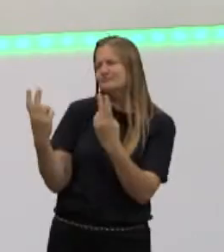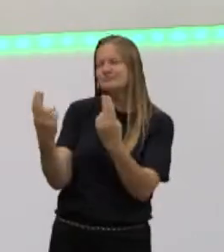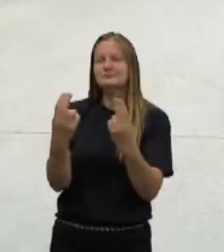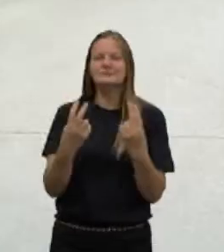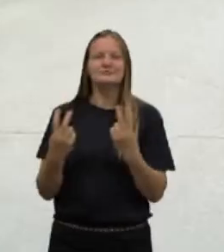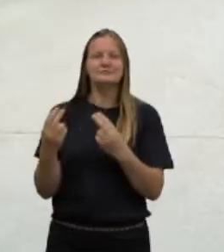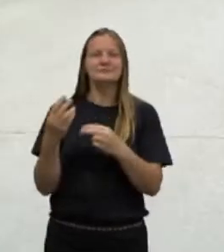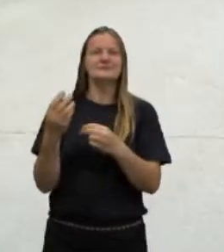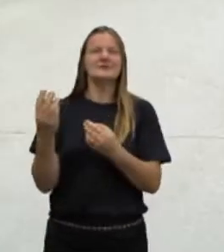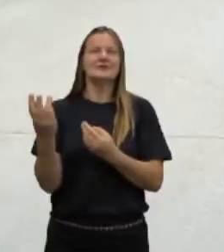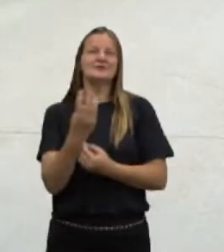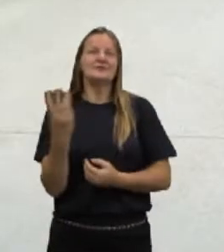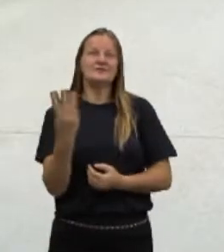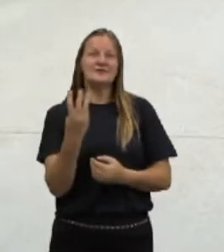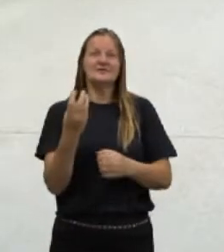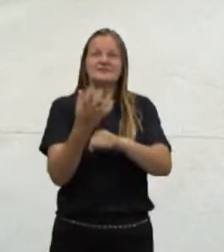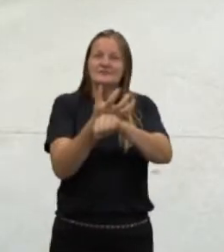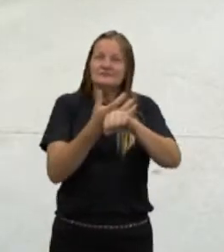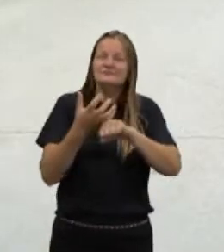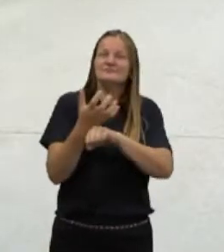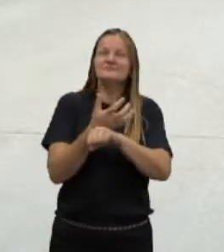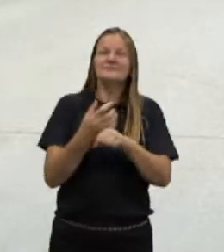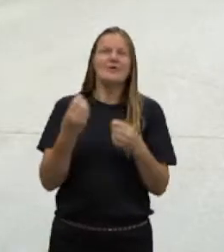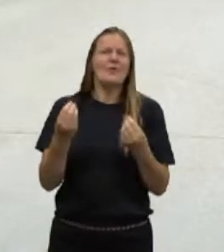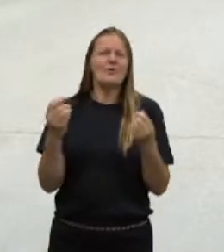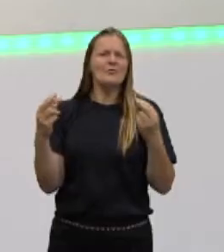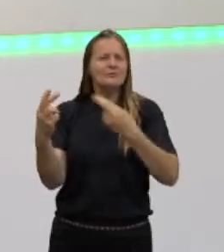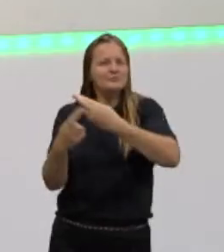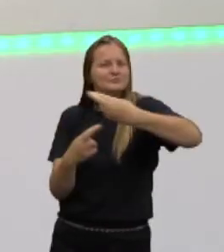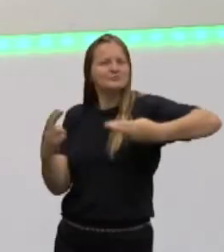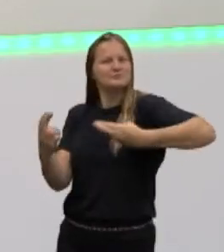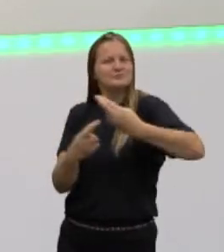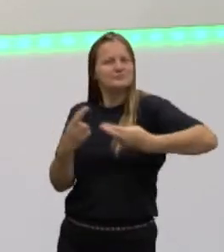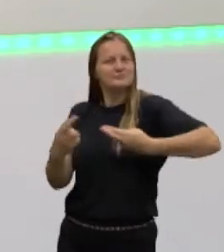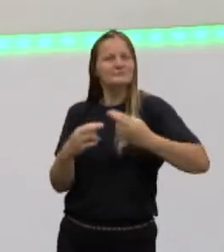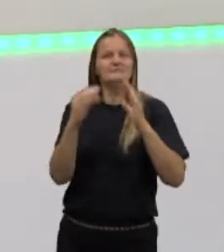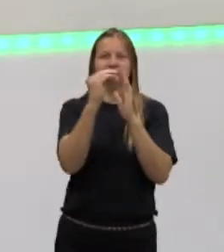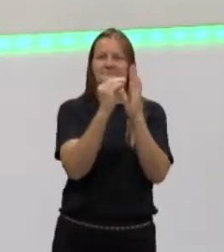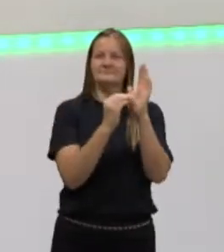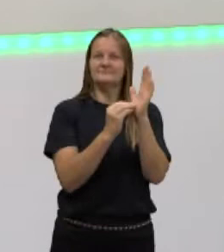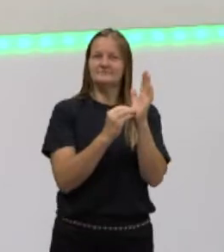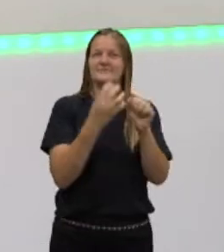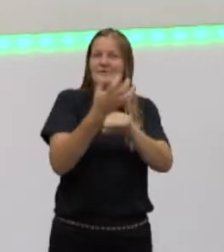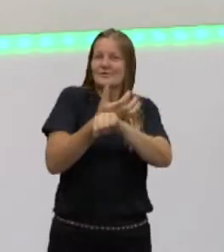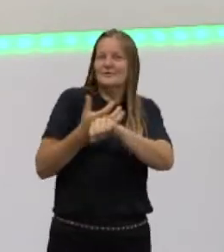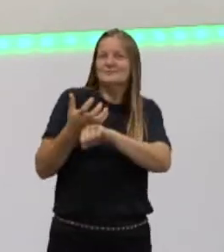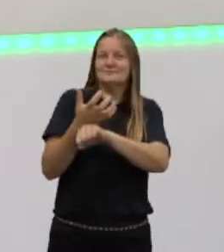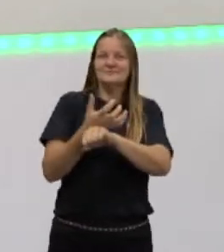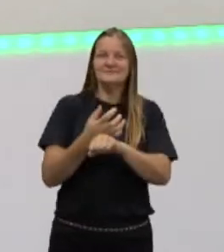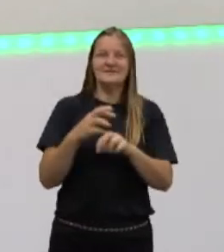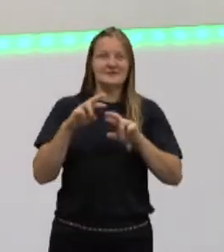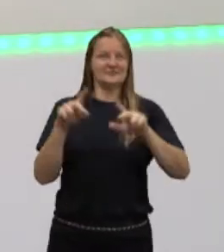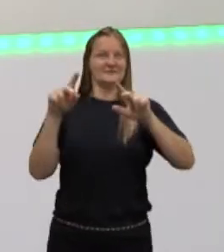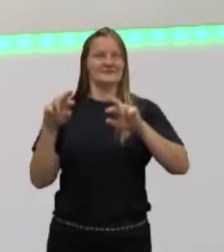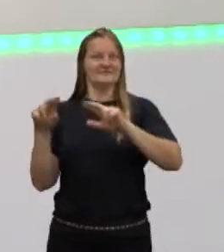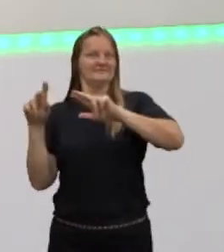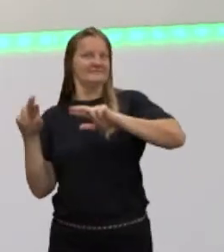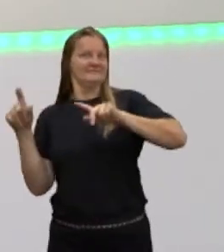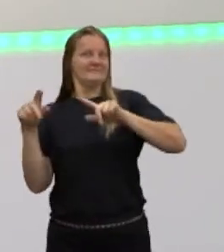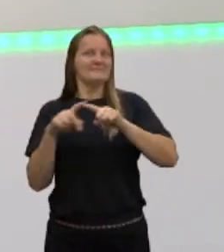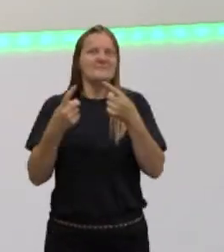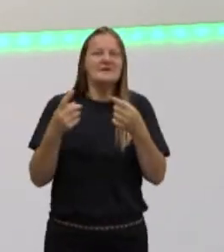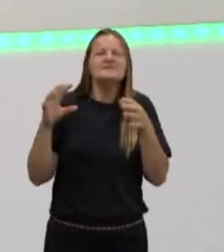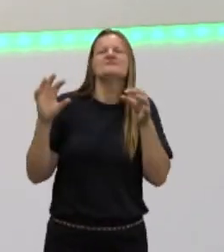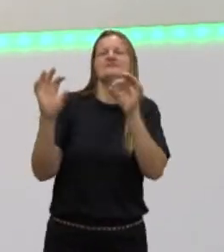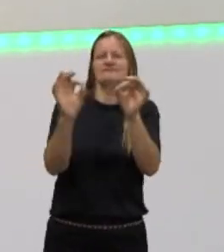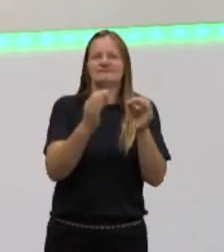nossas três, né, nos nossos três componentes e como a gente pode relacionar essas três matérias que parecem ser tão diferentes, mas têm